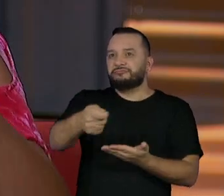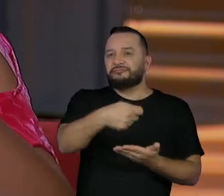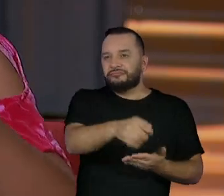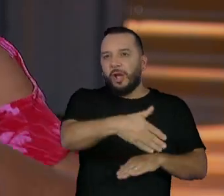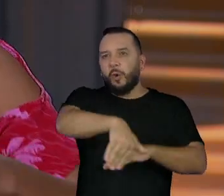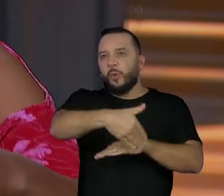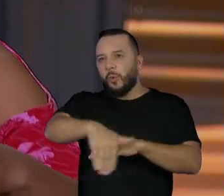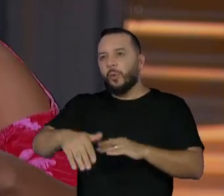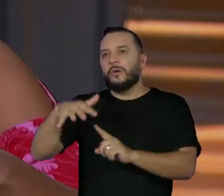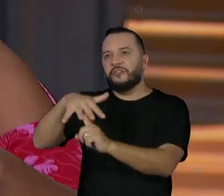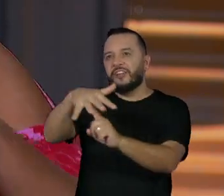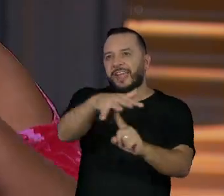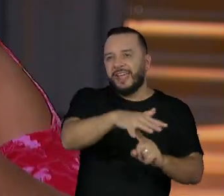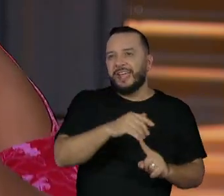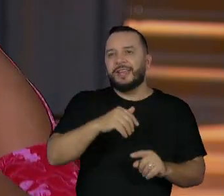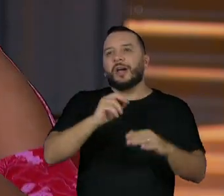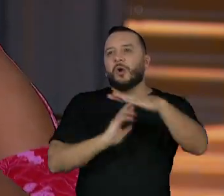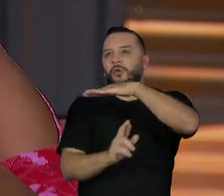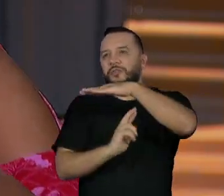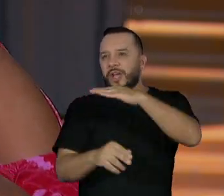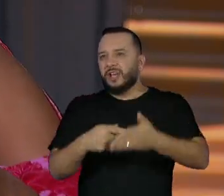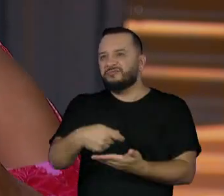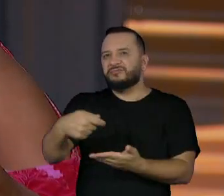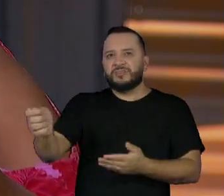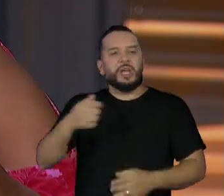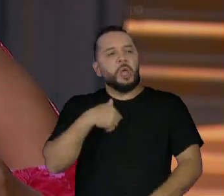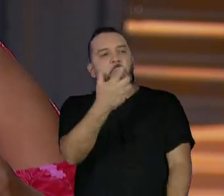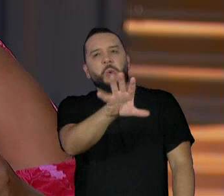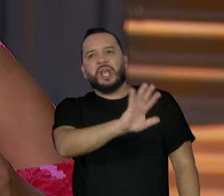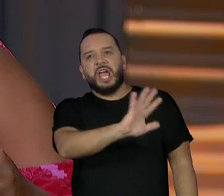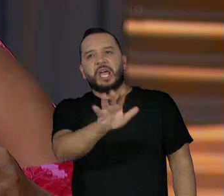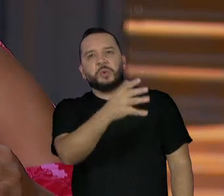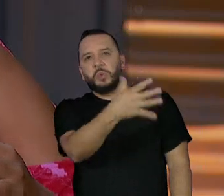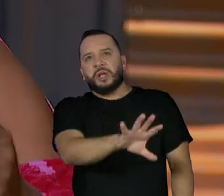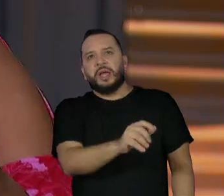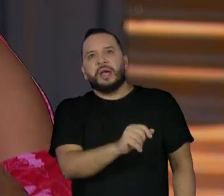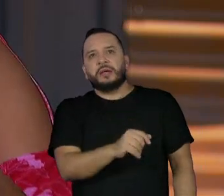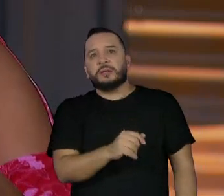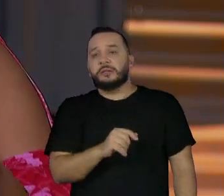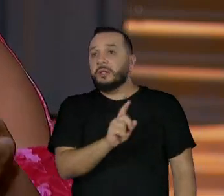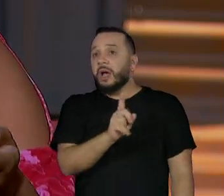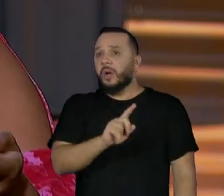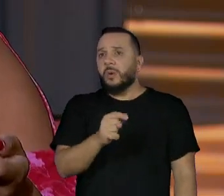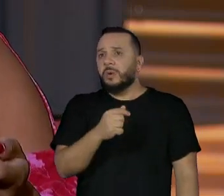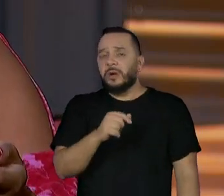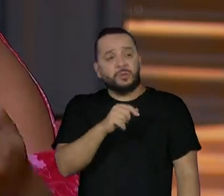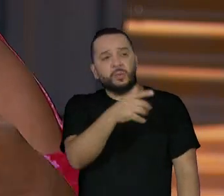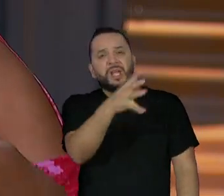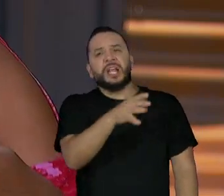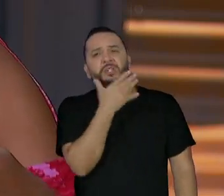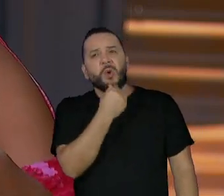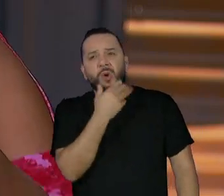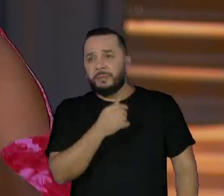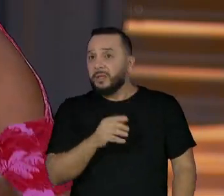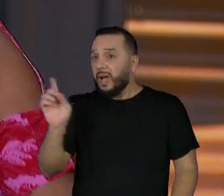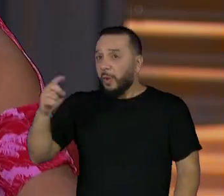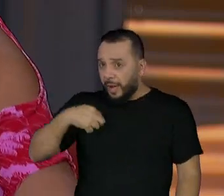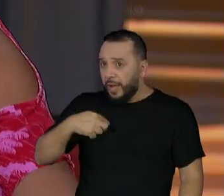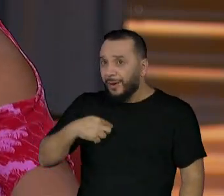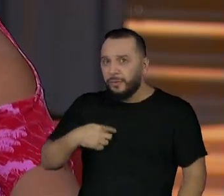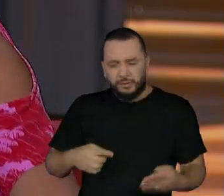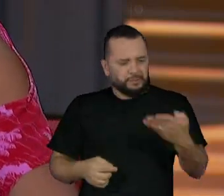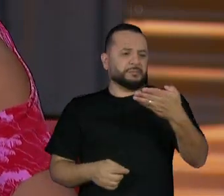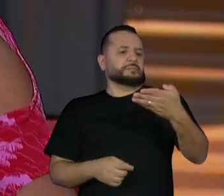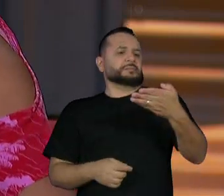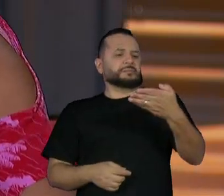ou em terminal, muitas pessoas falavam assim, não, eu não quero esse cara aí não. Aí eu falava, não, mas não é um cara, sou eu. Aí você? Aí eles olhavam